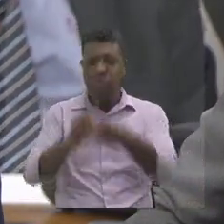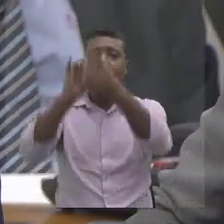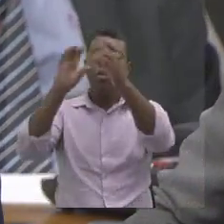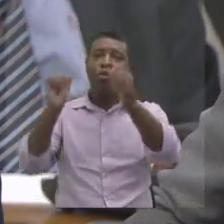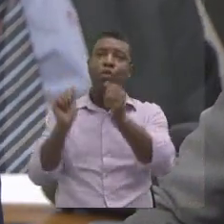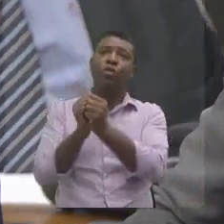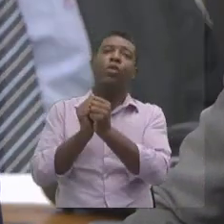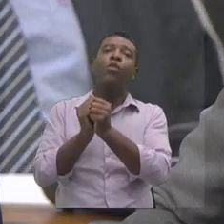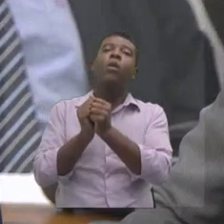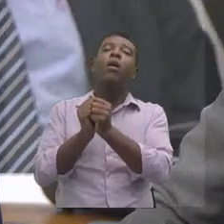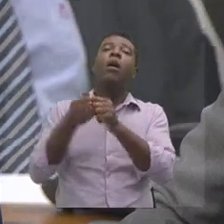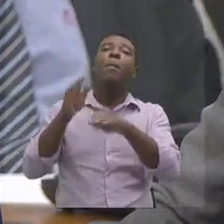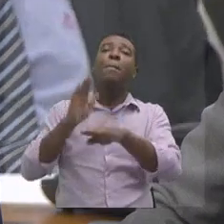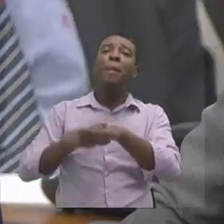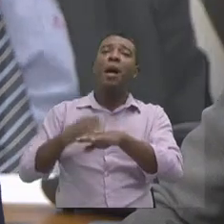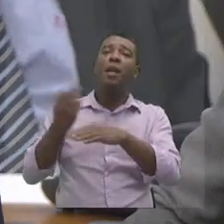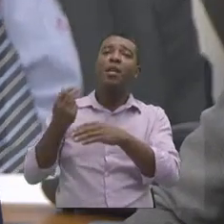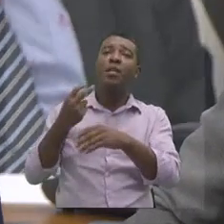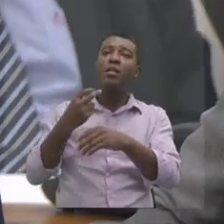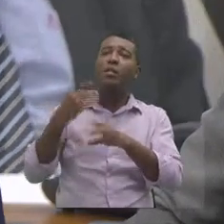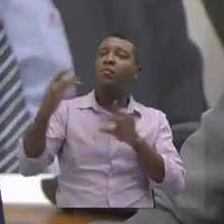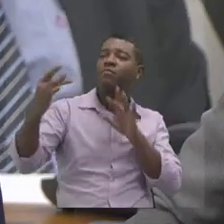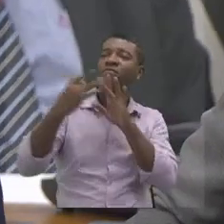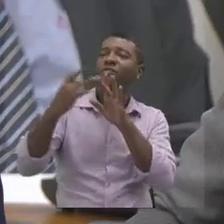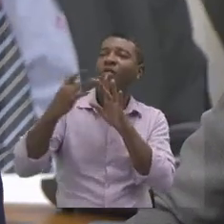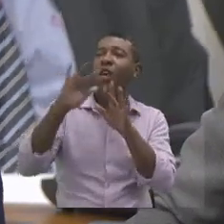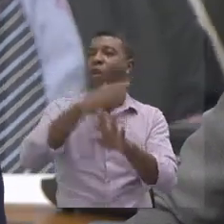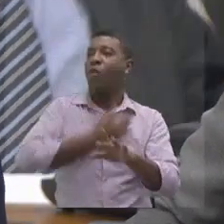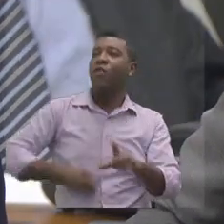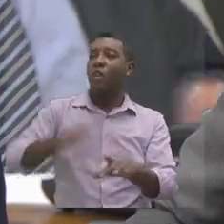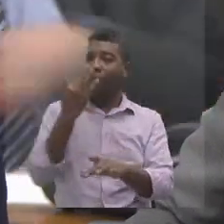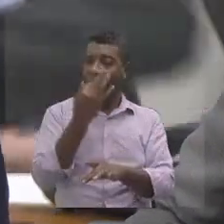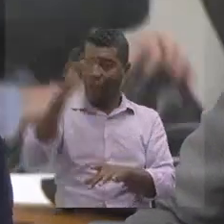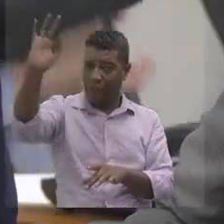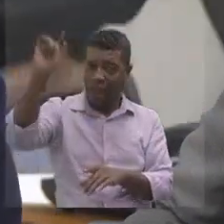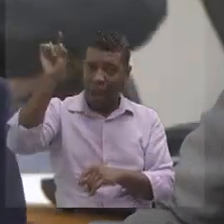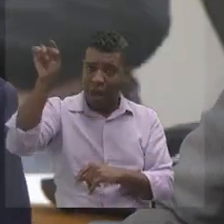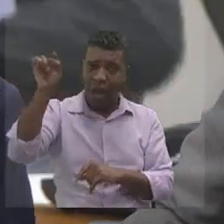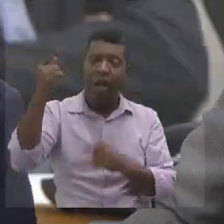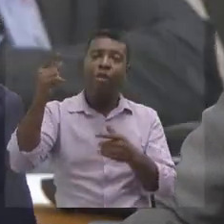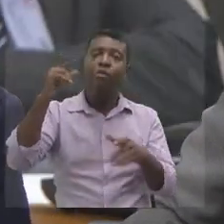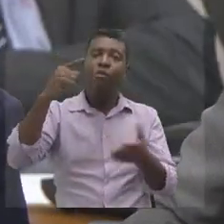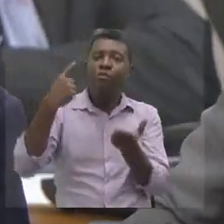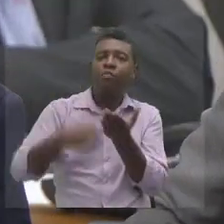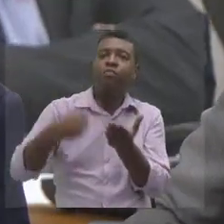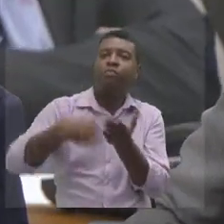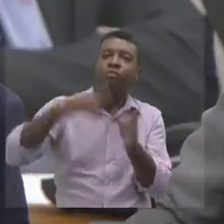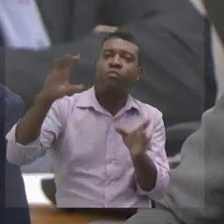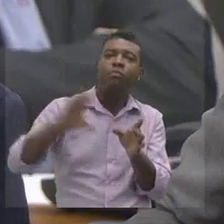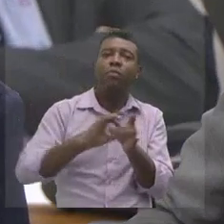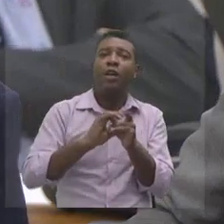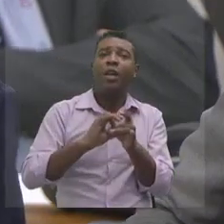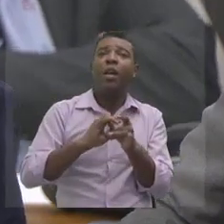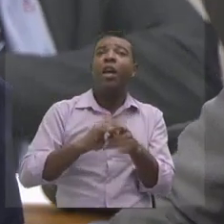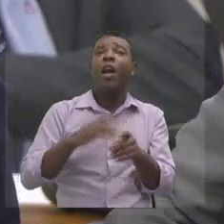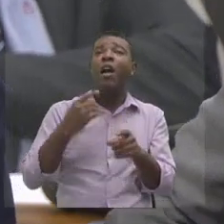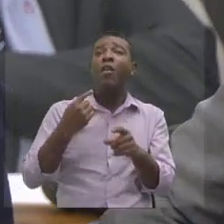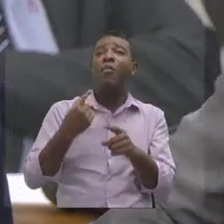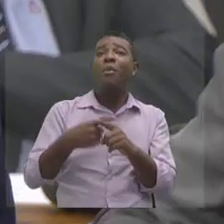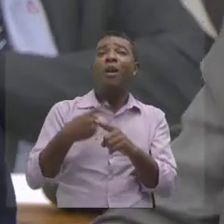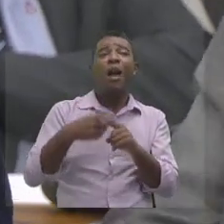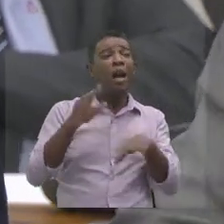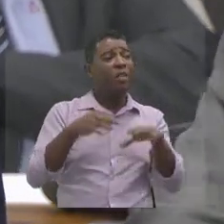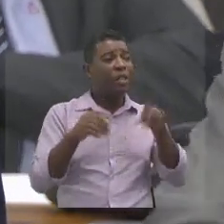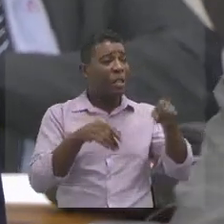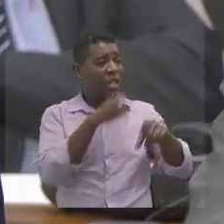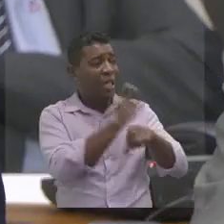ativa no Governo Federal para que a gente não perca recursos para outros estados que têm uma malha Ferroviária muito menor